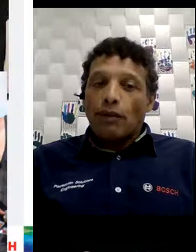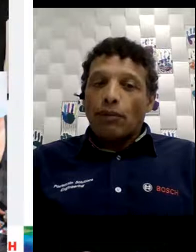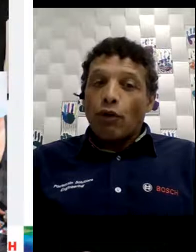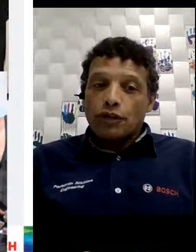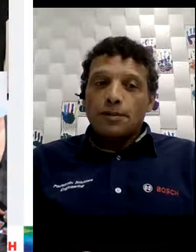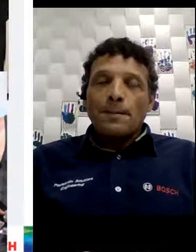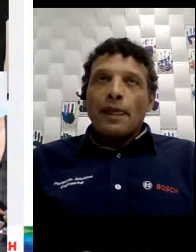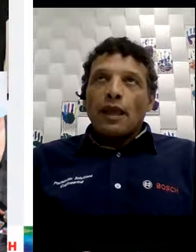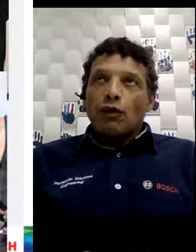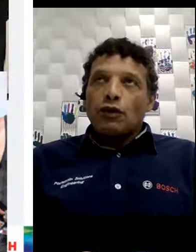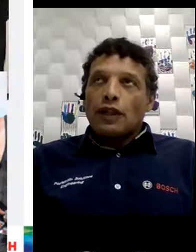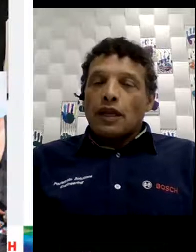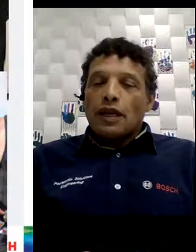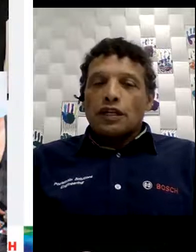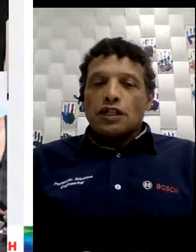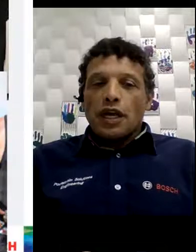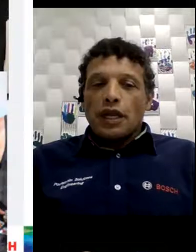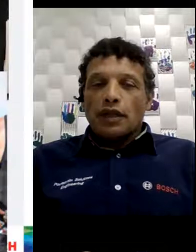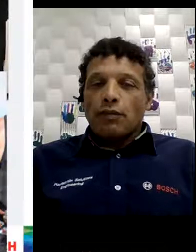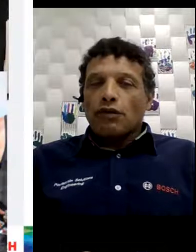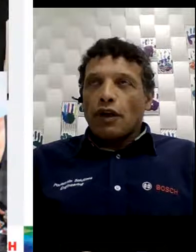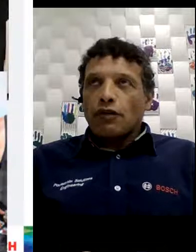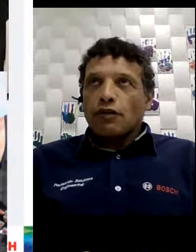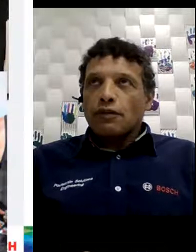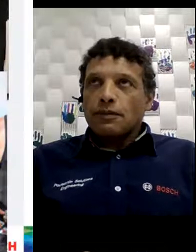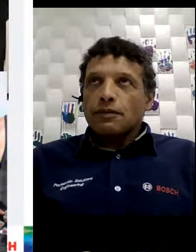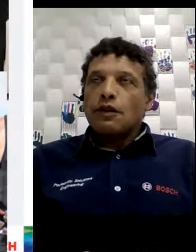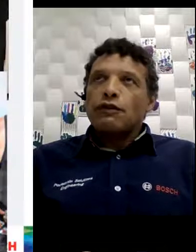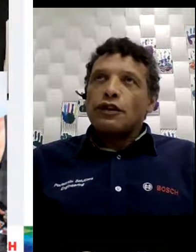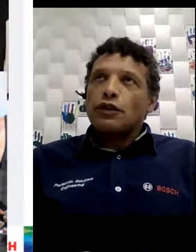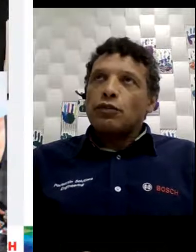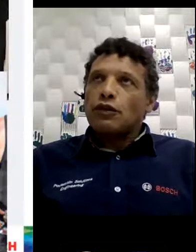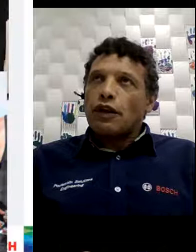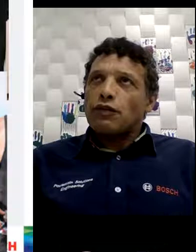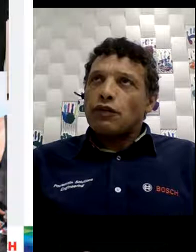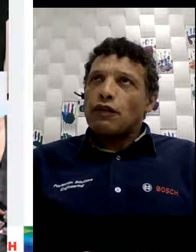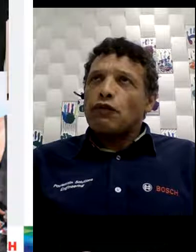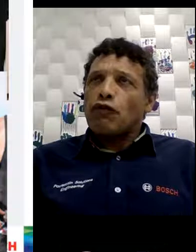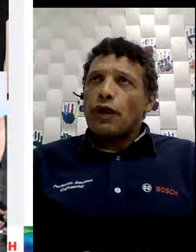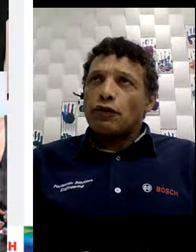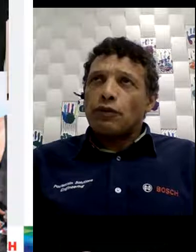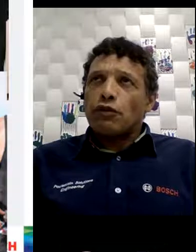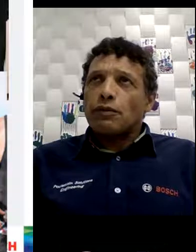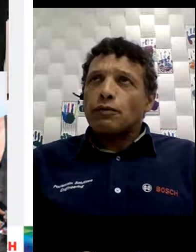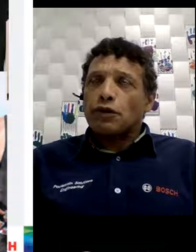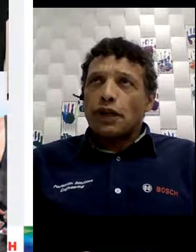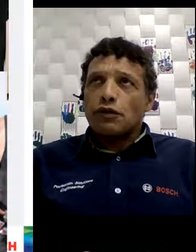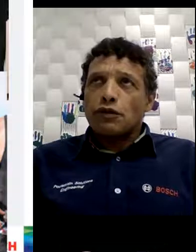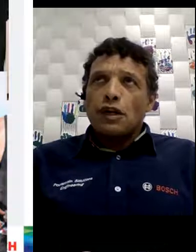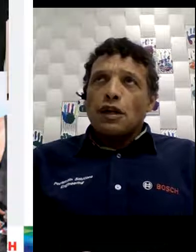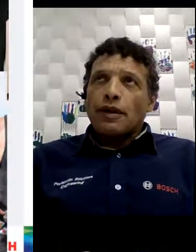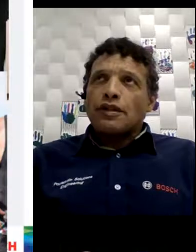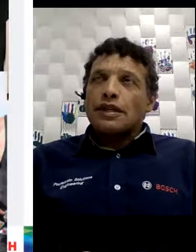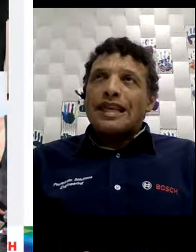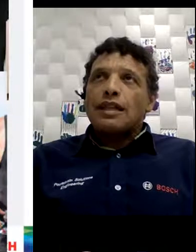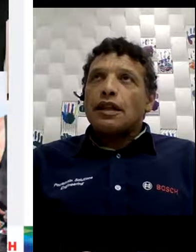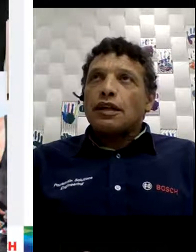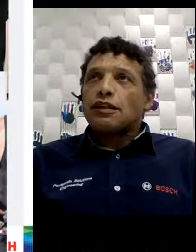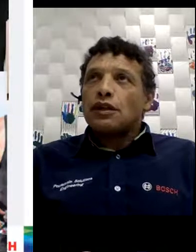para a Bosch, onde eu entrei na engenharia de processos, fazendo processos, desenvolvimento de